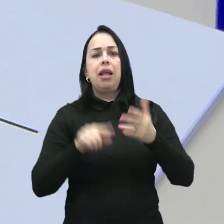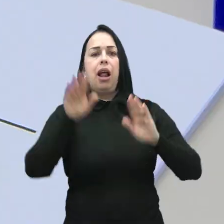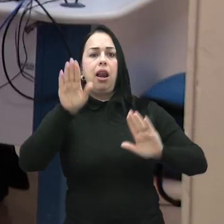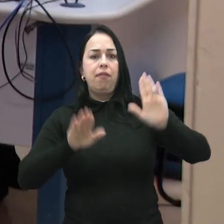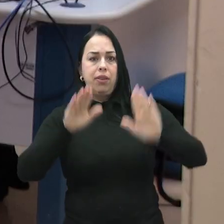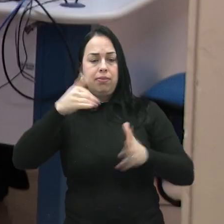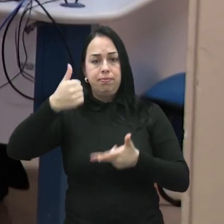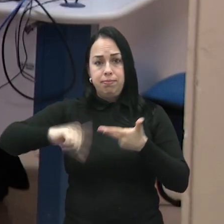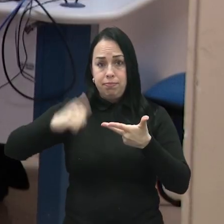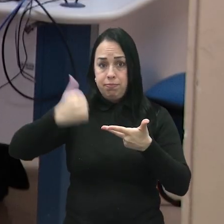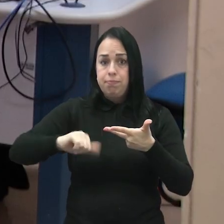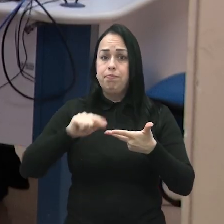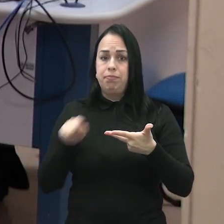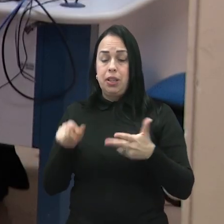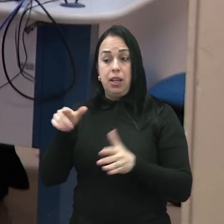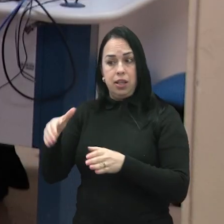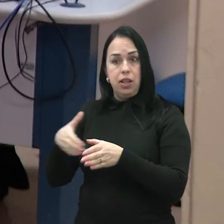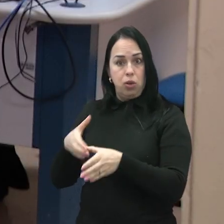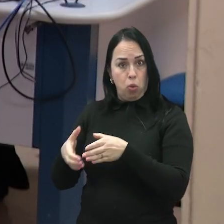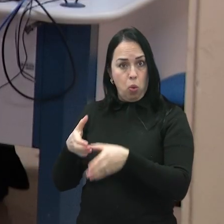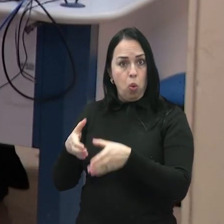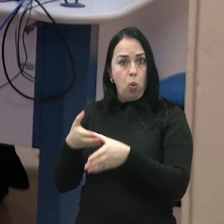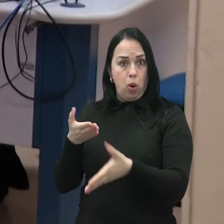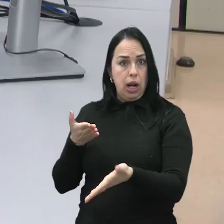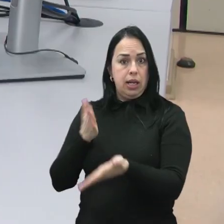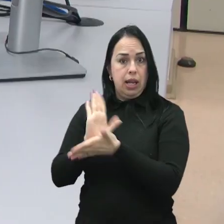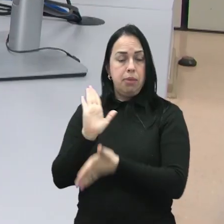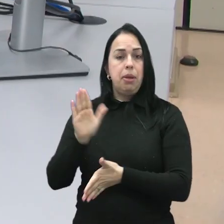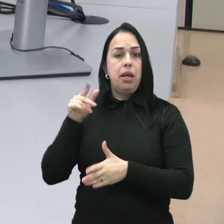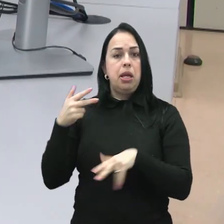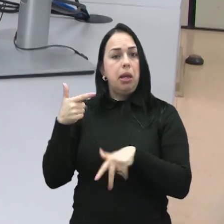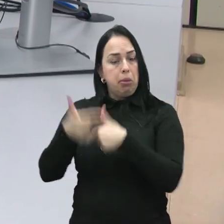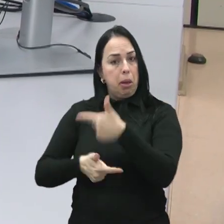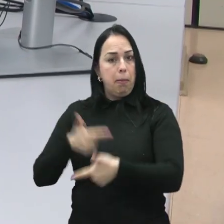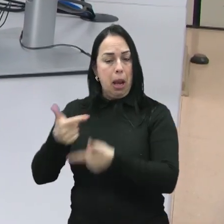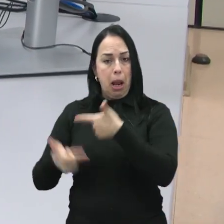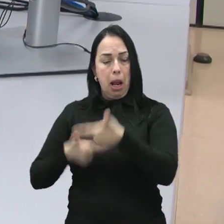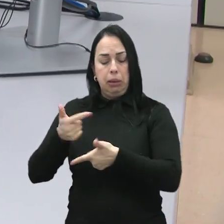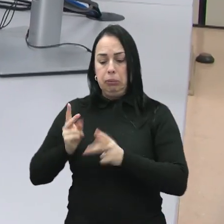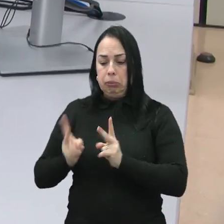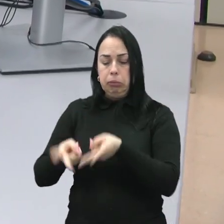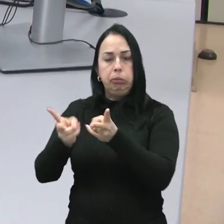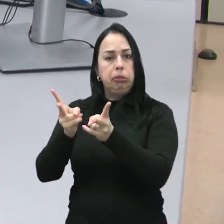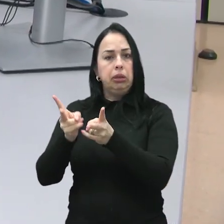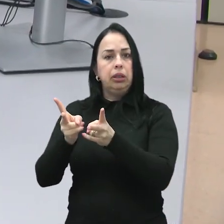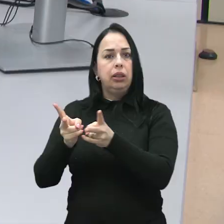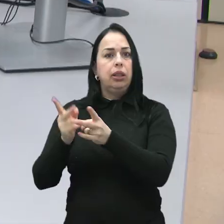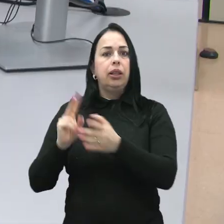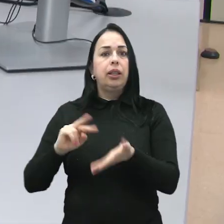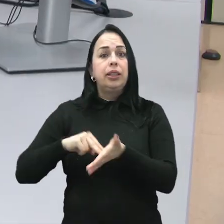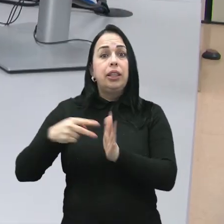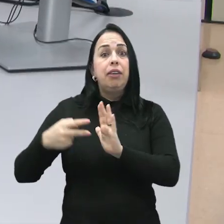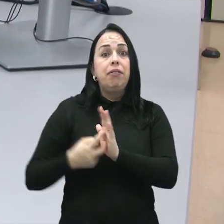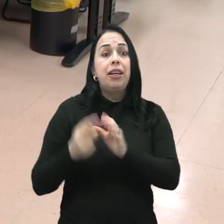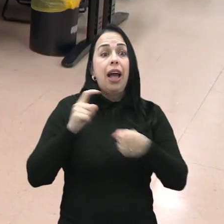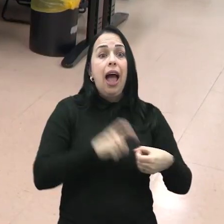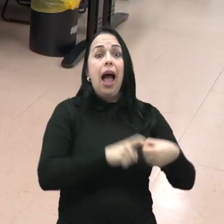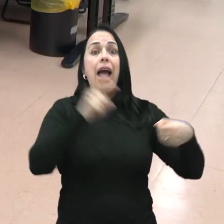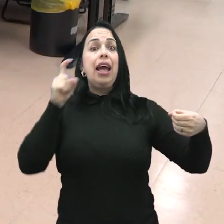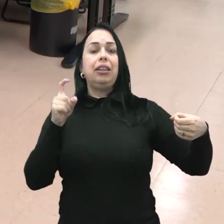licitações. Os servidores são concursados e têm estabilidade, o que reforça a